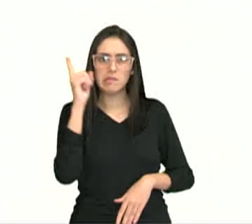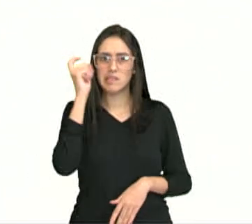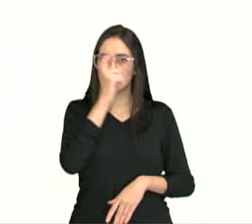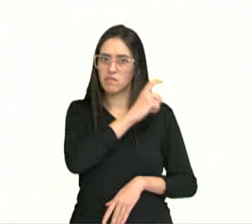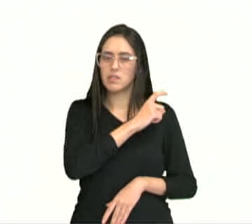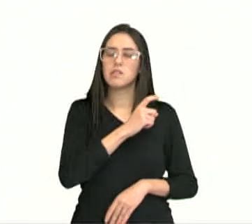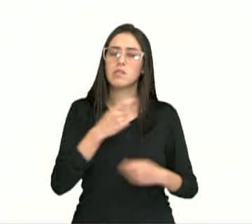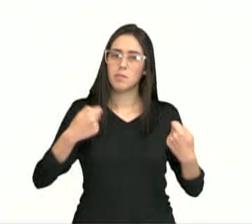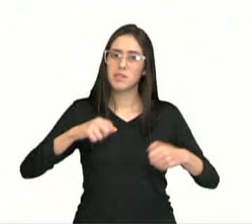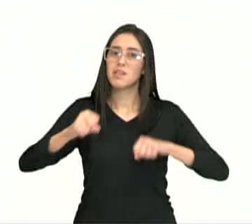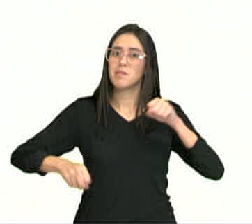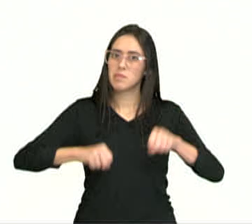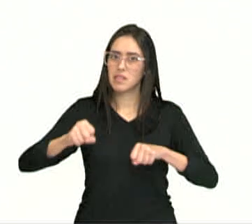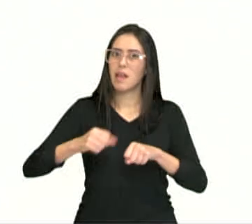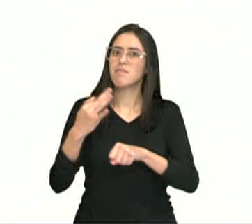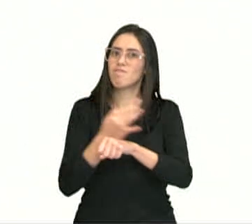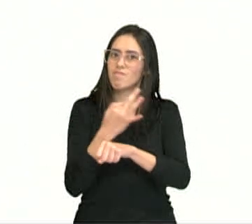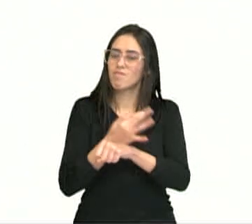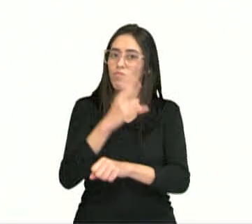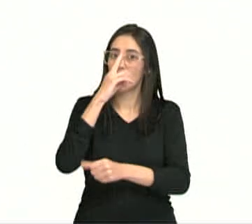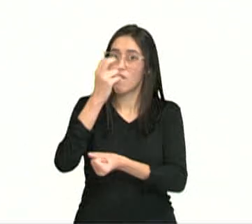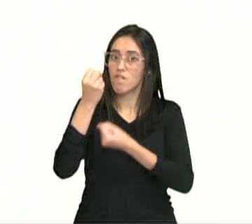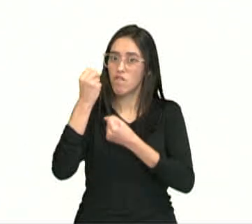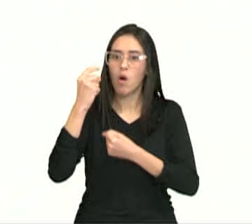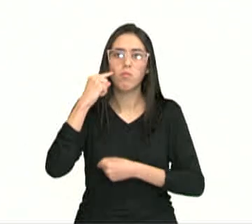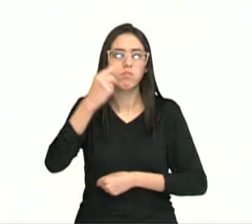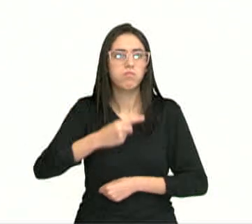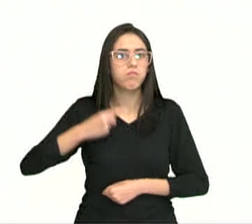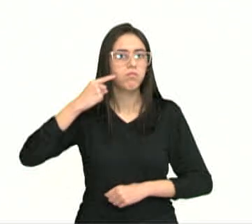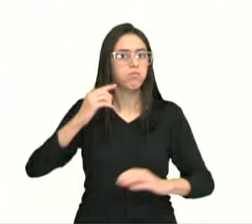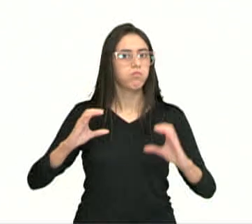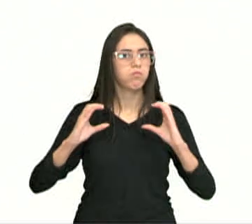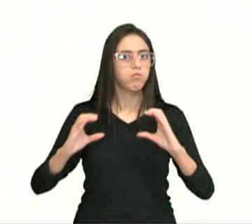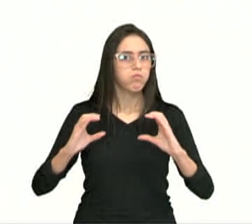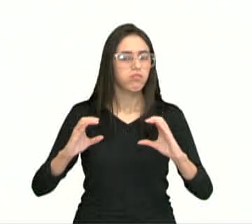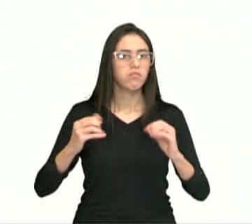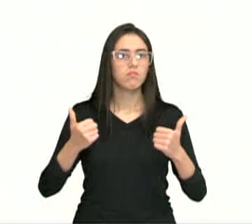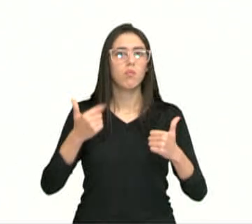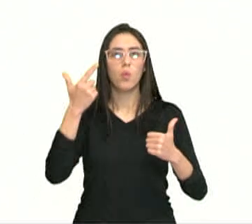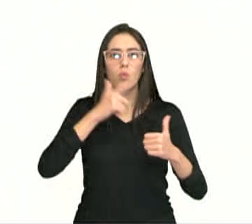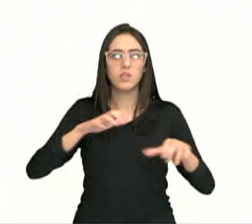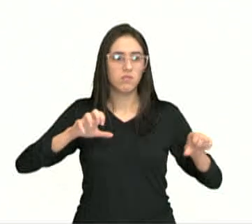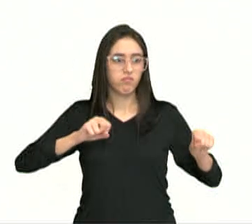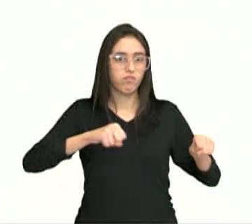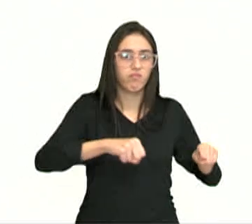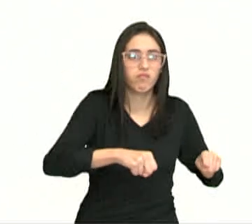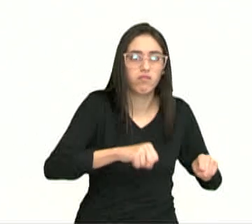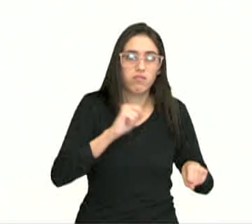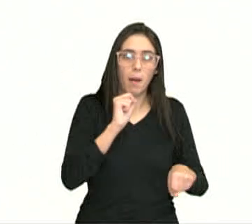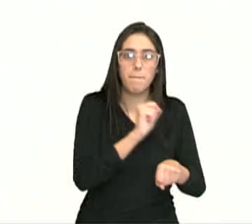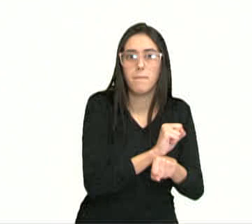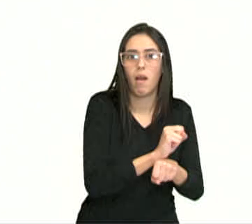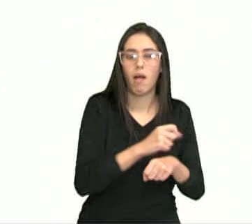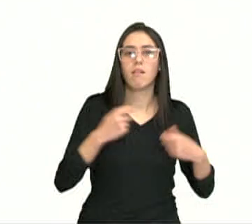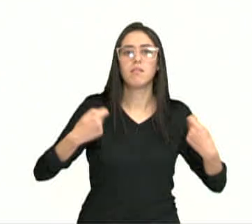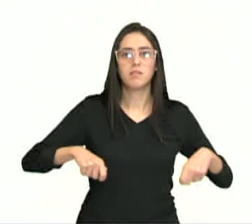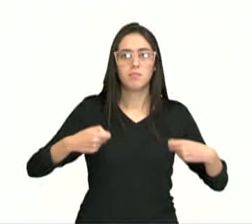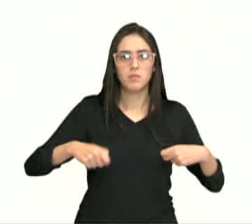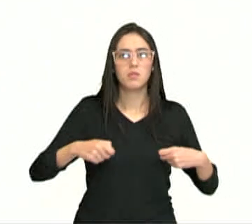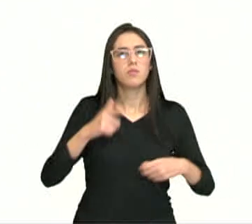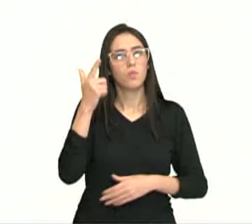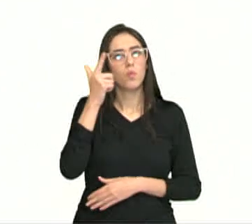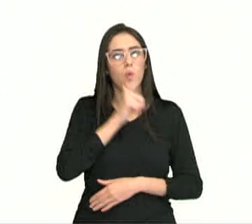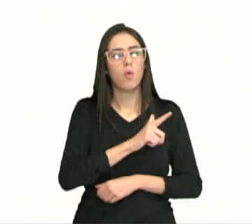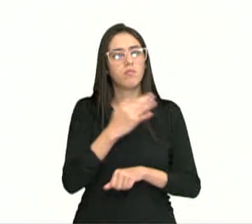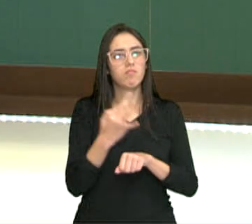tem que ser uma bicicleta resistente, com pneus resistentes, um bom freio, sistema de amortecimento, para que ela